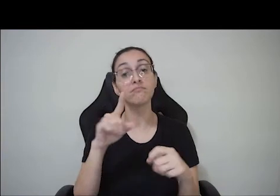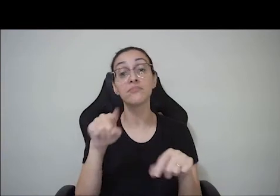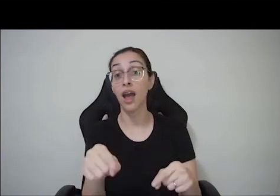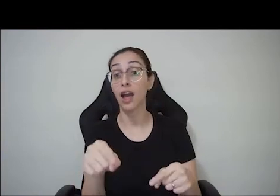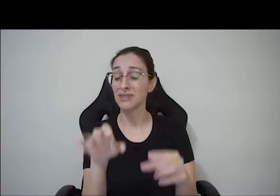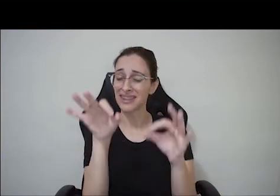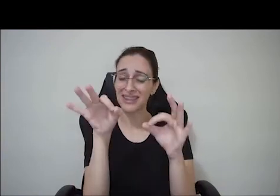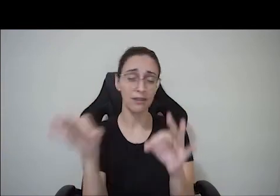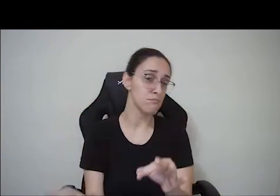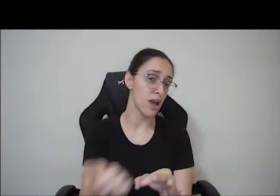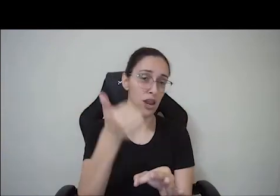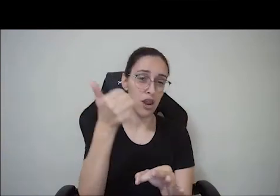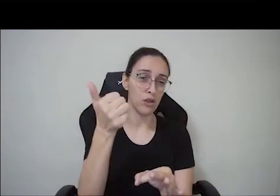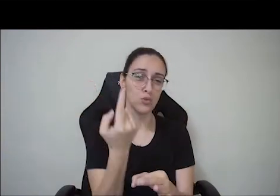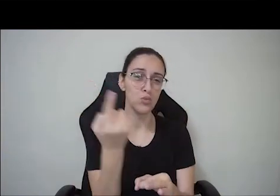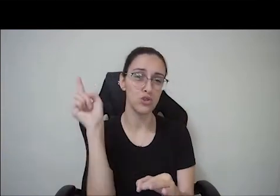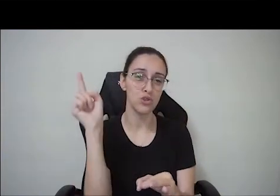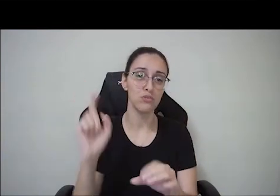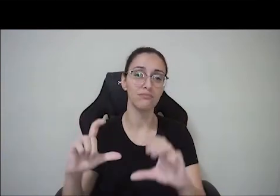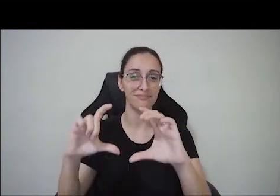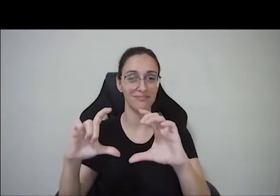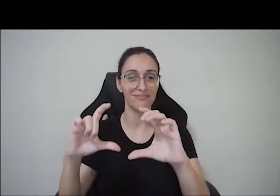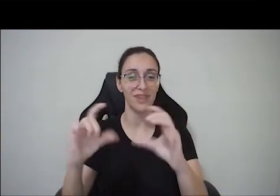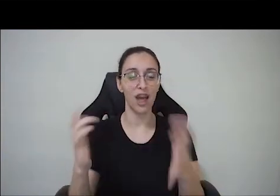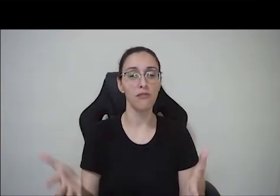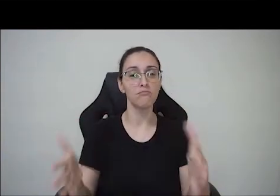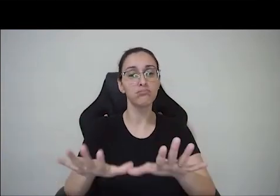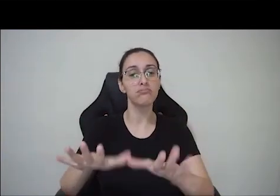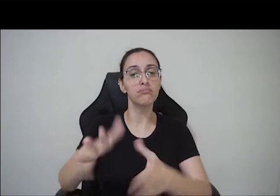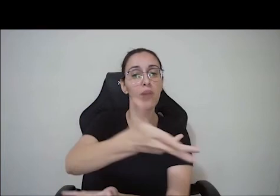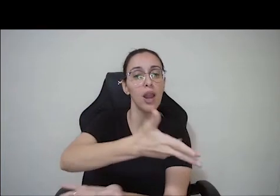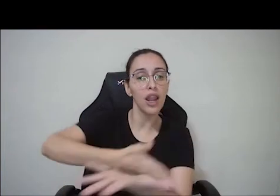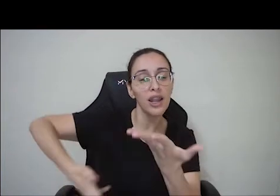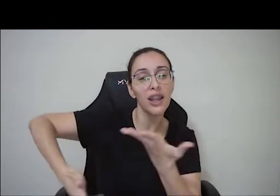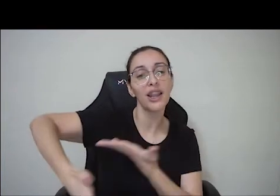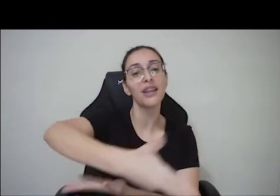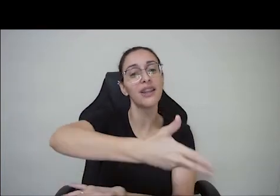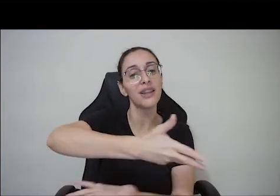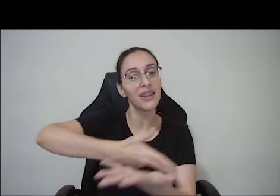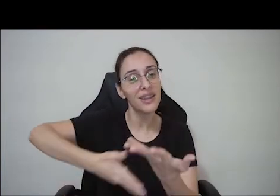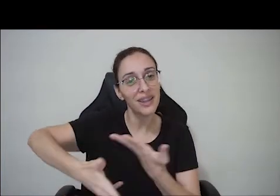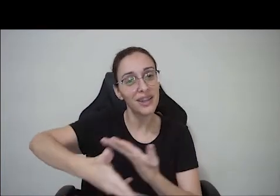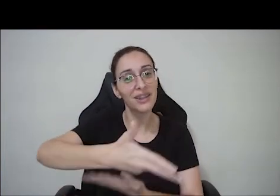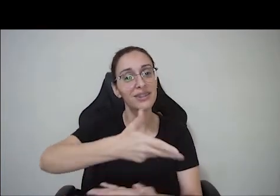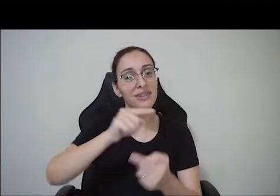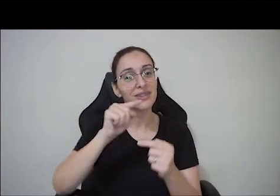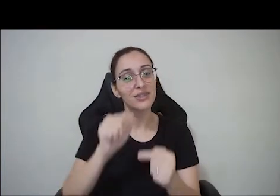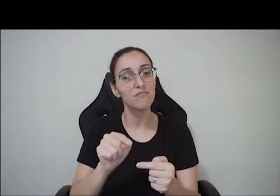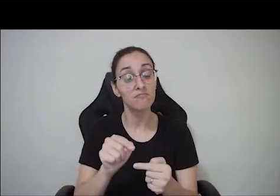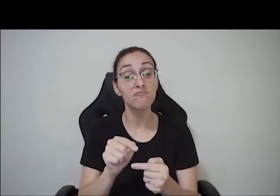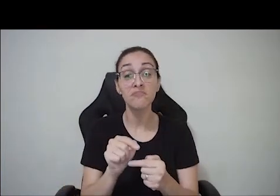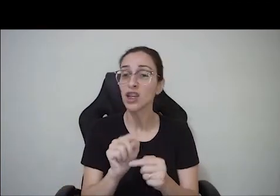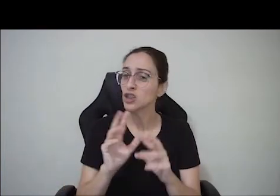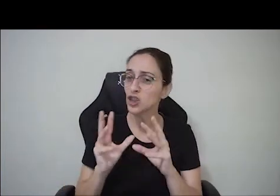ideal, que pouco vivemos ainda, que é todo mundo compartilhando do mesmo espaço, usufruindo do mesmo